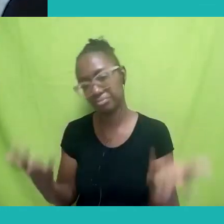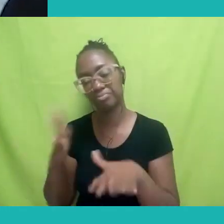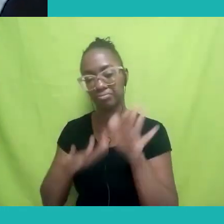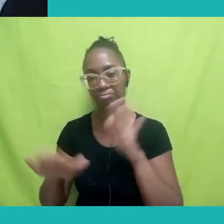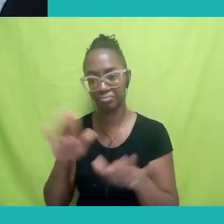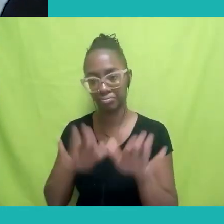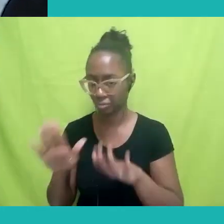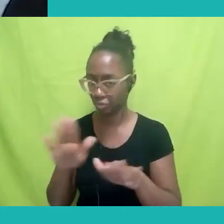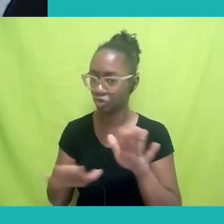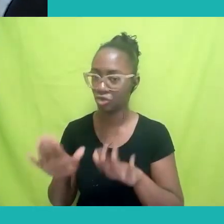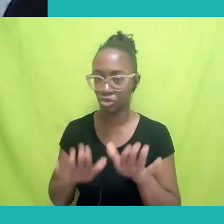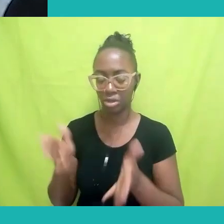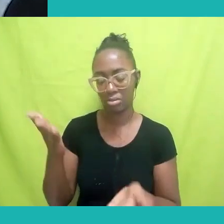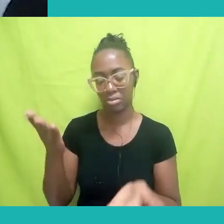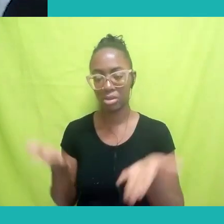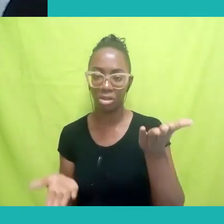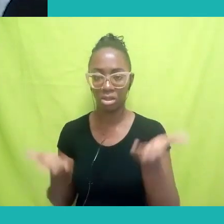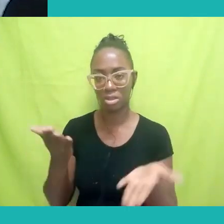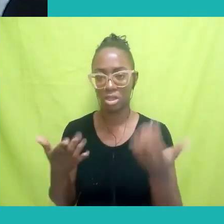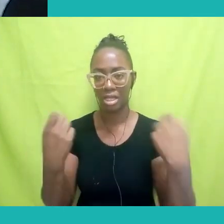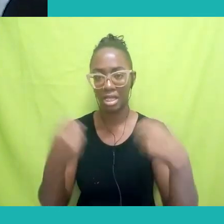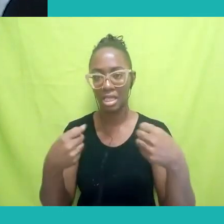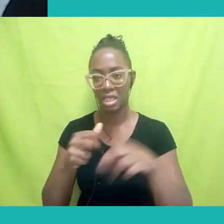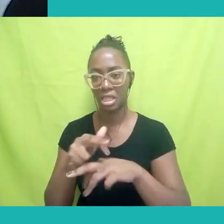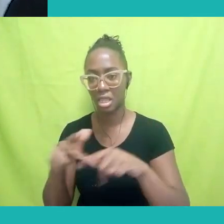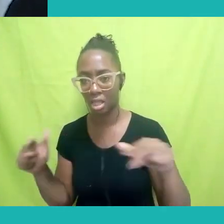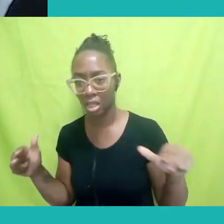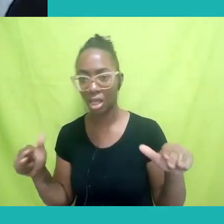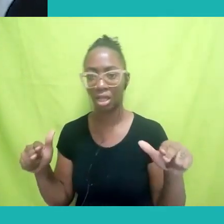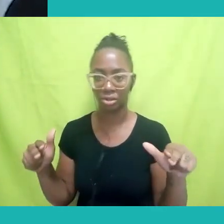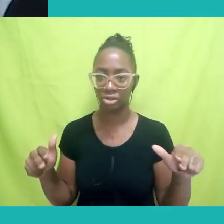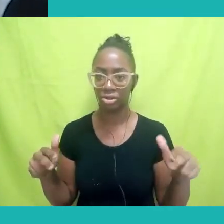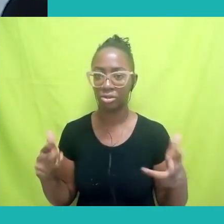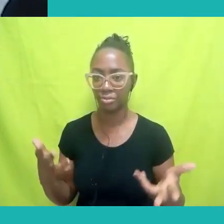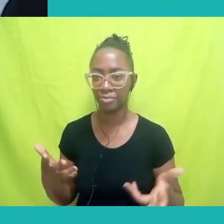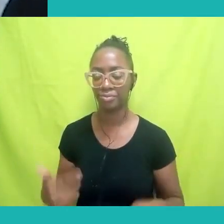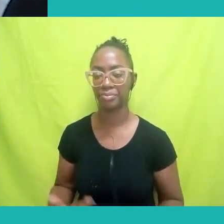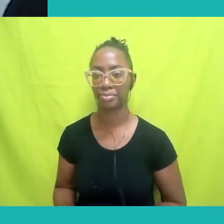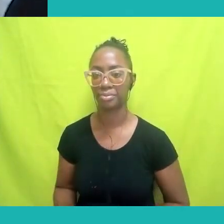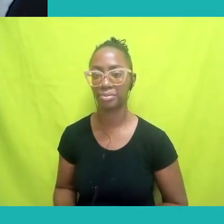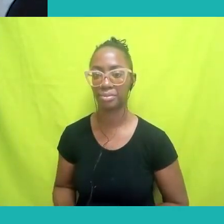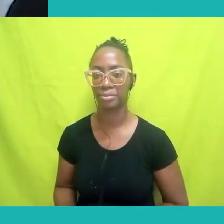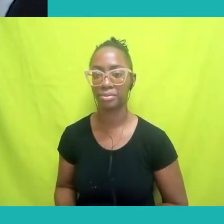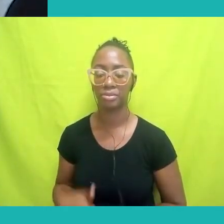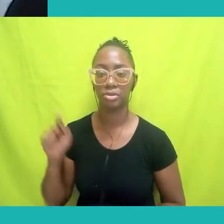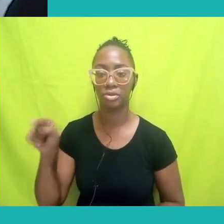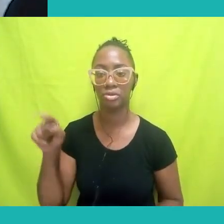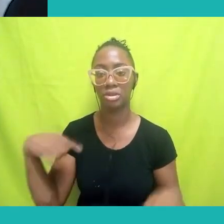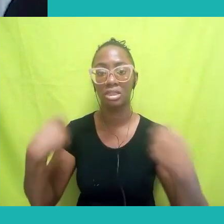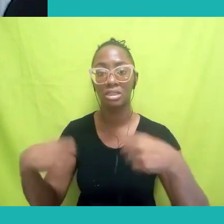balancear as necessidades, os recursos da sociedade, com essa necessidade que esperamos